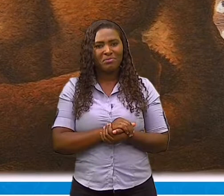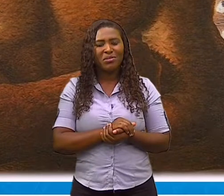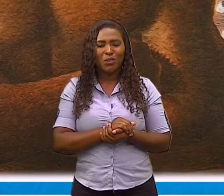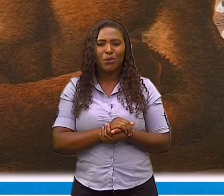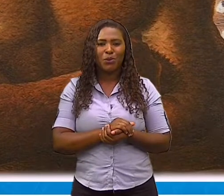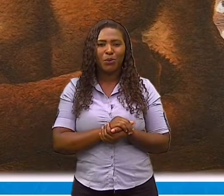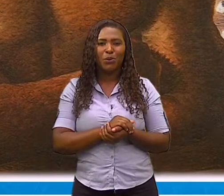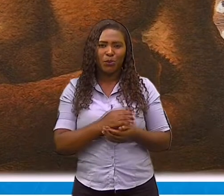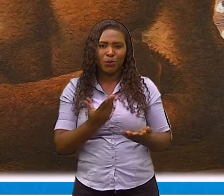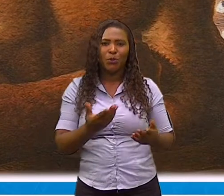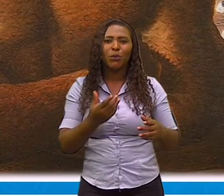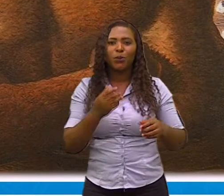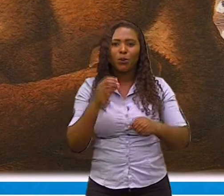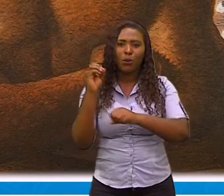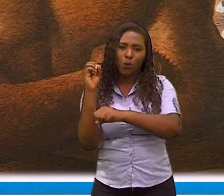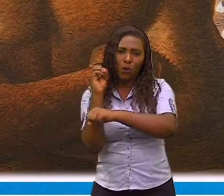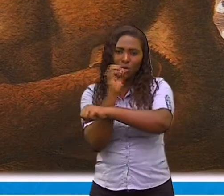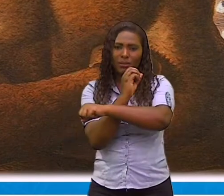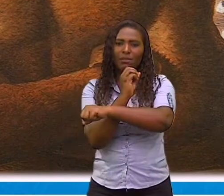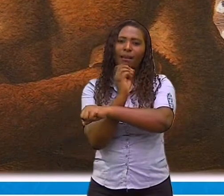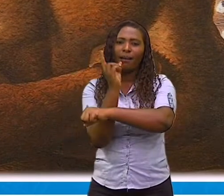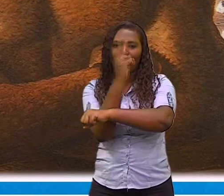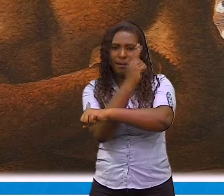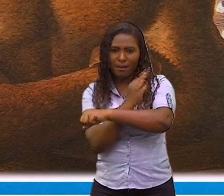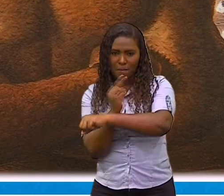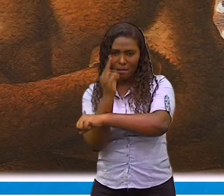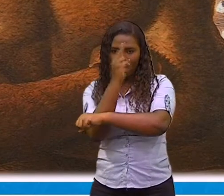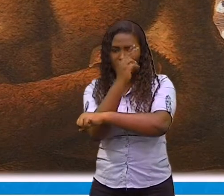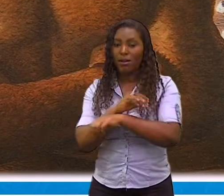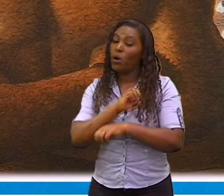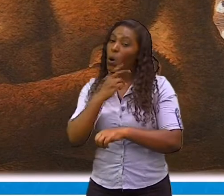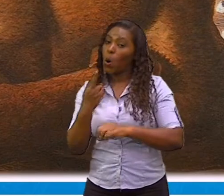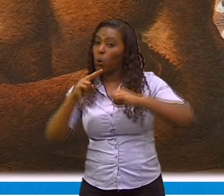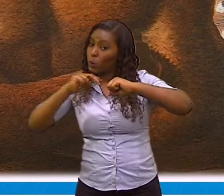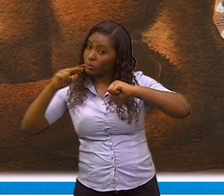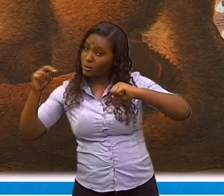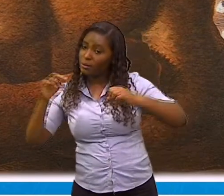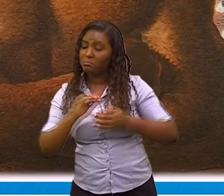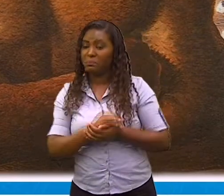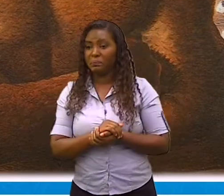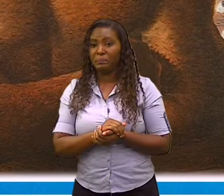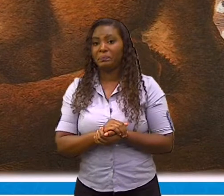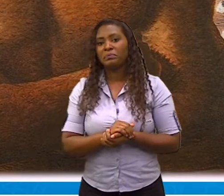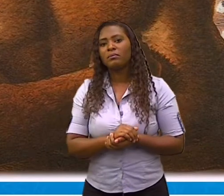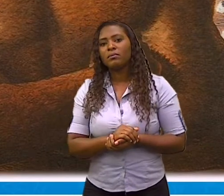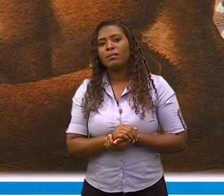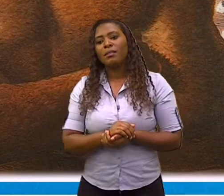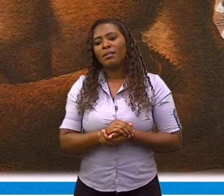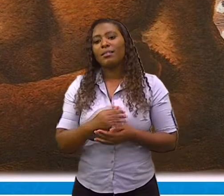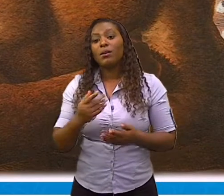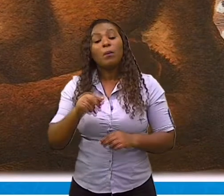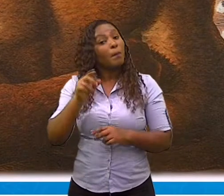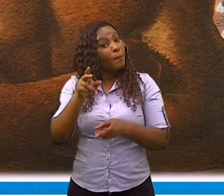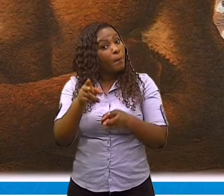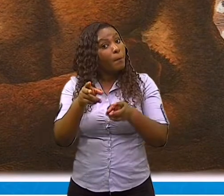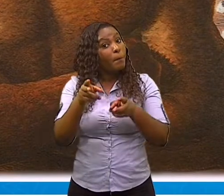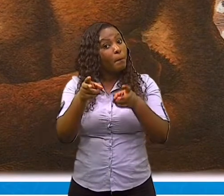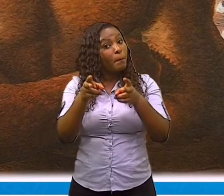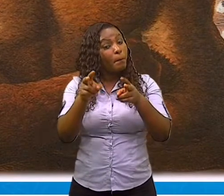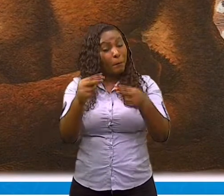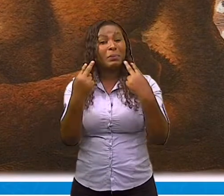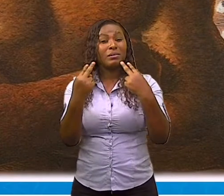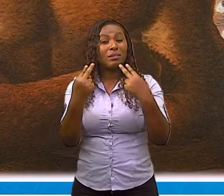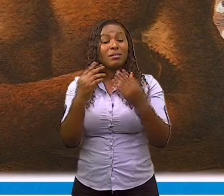lugar no salão, prestem bastante atenção que nós estamos falando dessa importância desses artistas, que suas obras